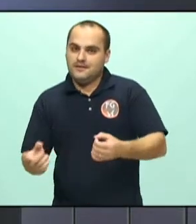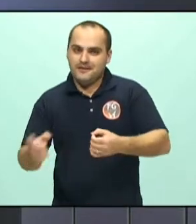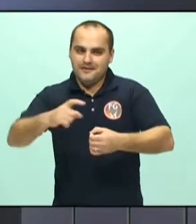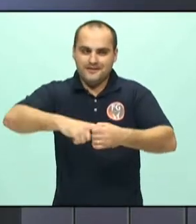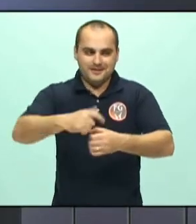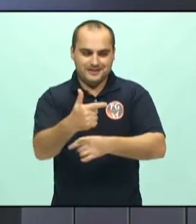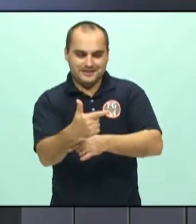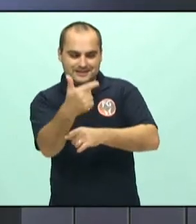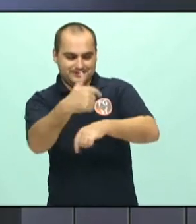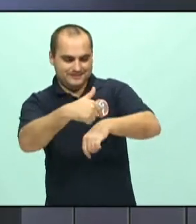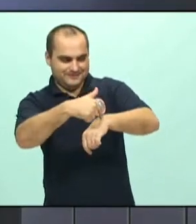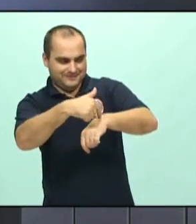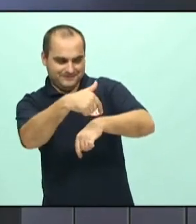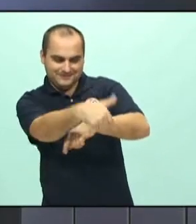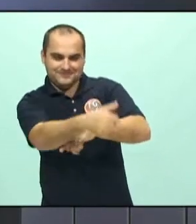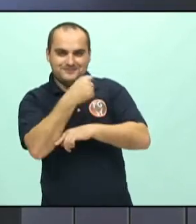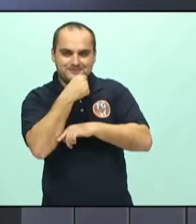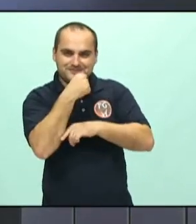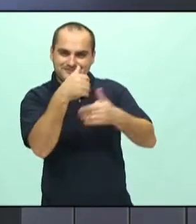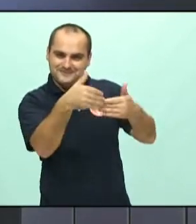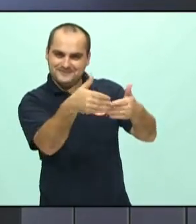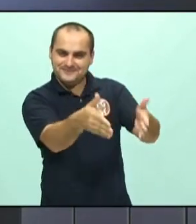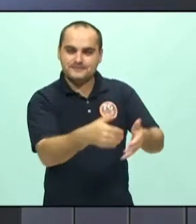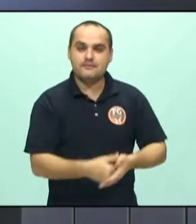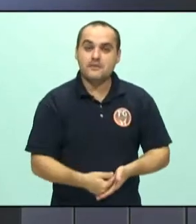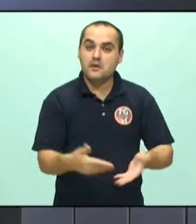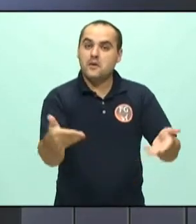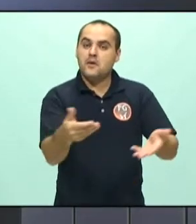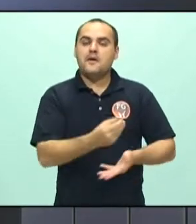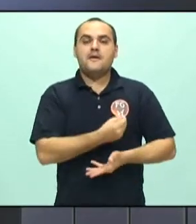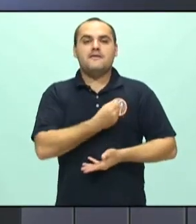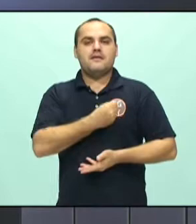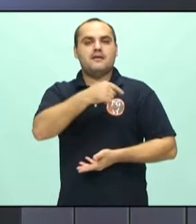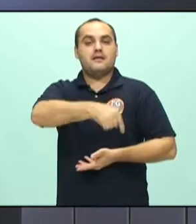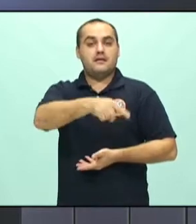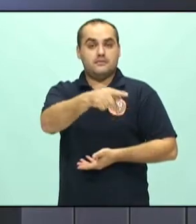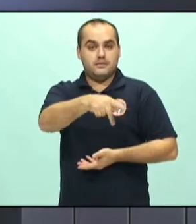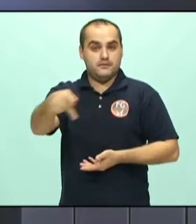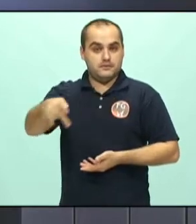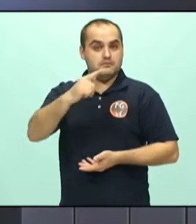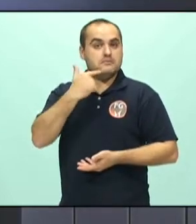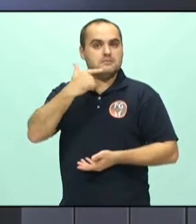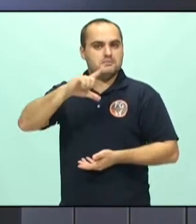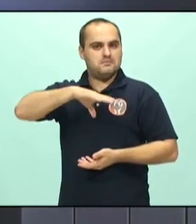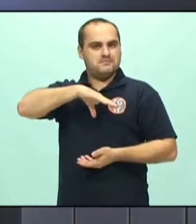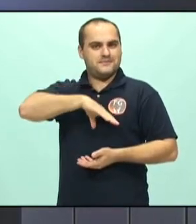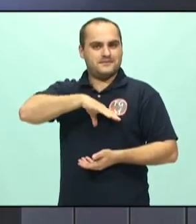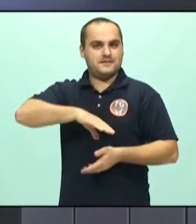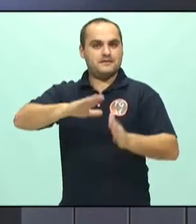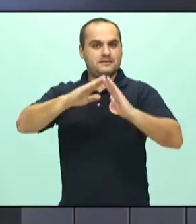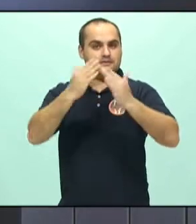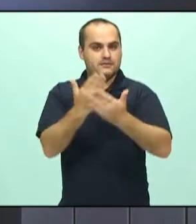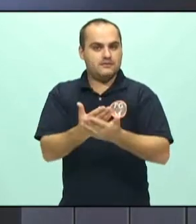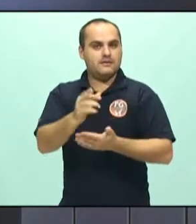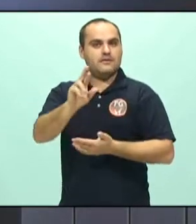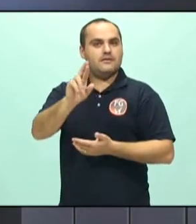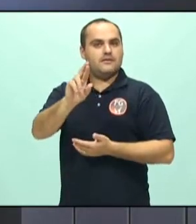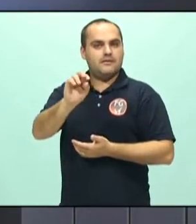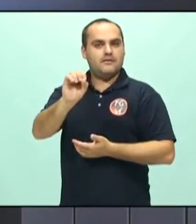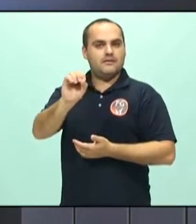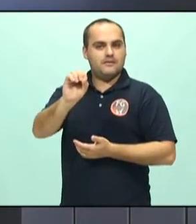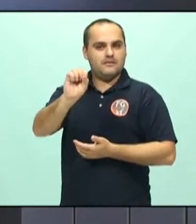Voltamos com o segundo bloco do Câmara Aberta. Hoje recebemos o professor de língua portuguesa da Escola Básica,